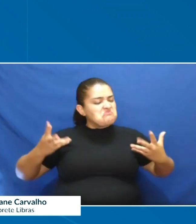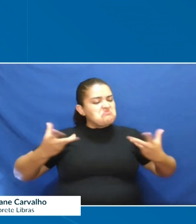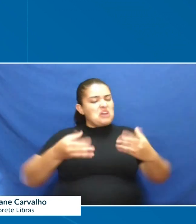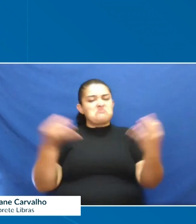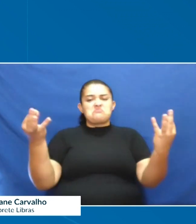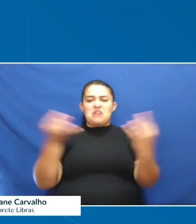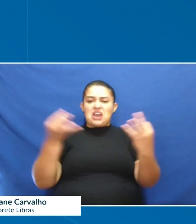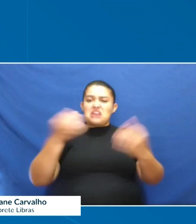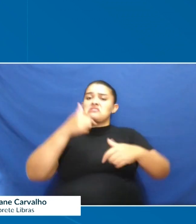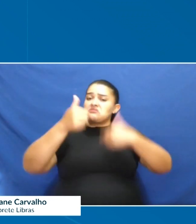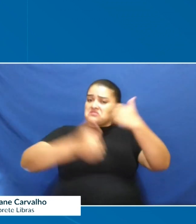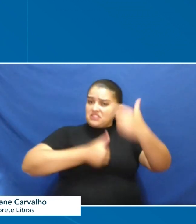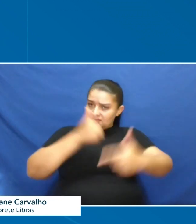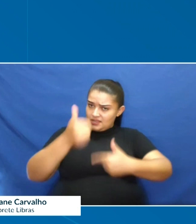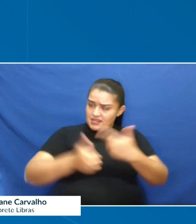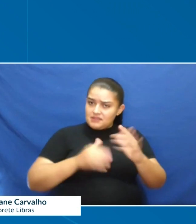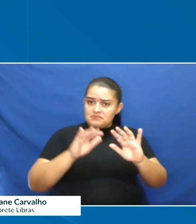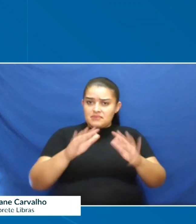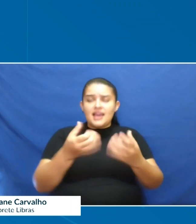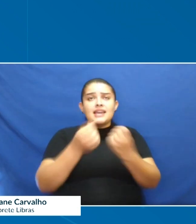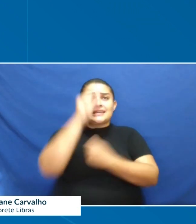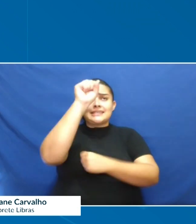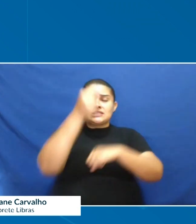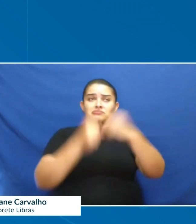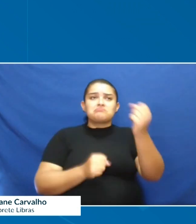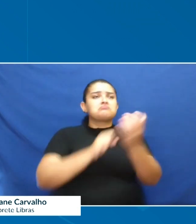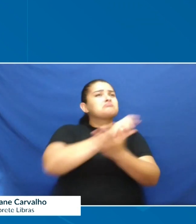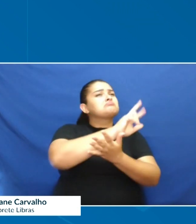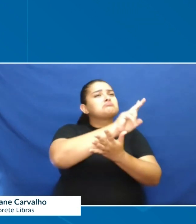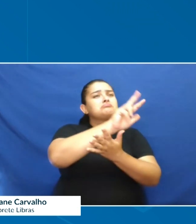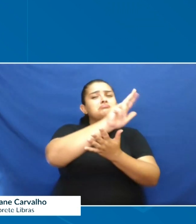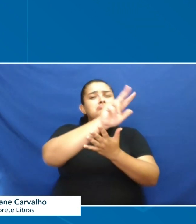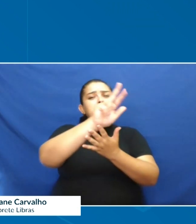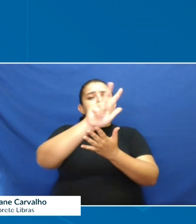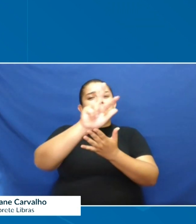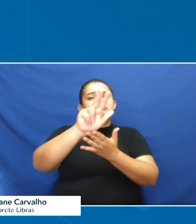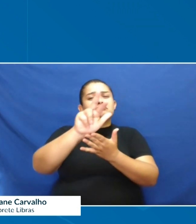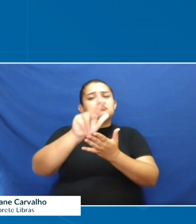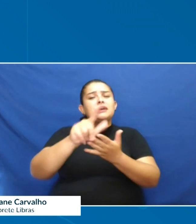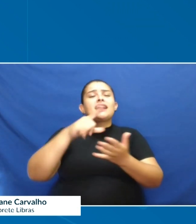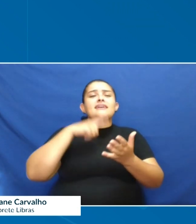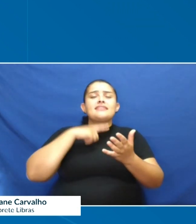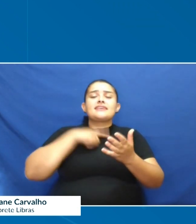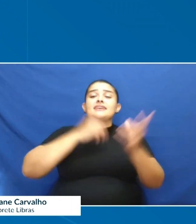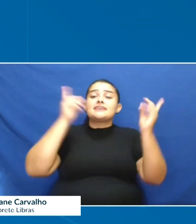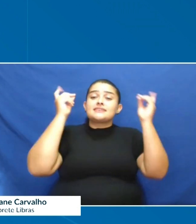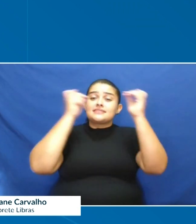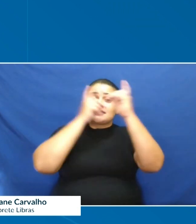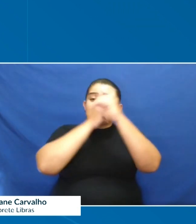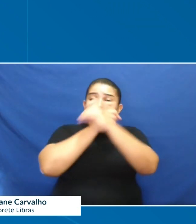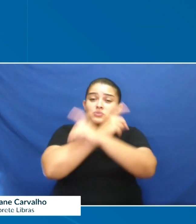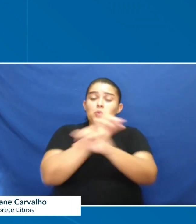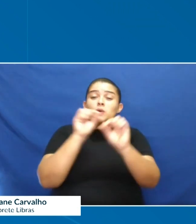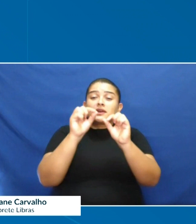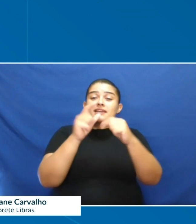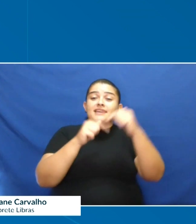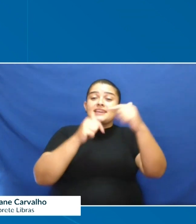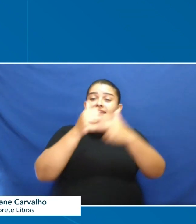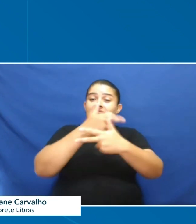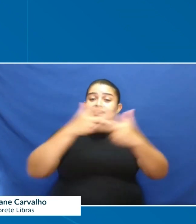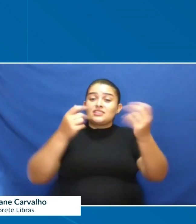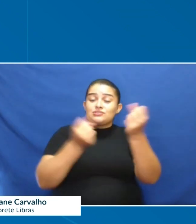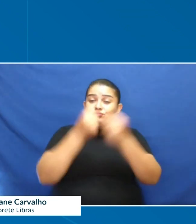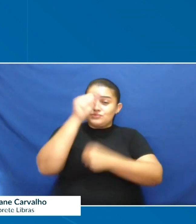nisso. Agora, no restante da indústria, está, inclusive, ocorrendo alguma dificuldade com insumos